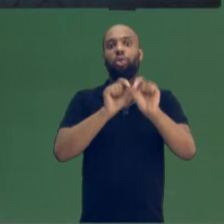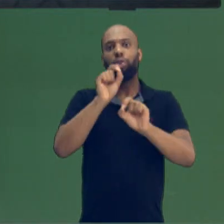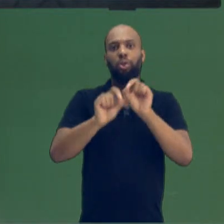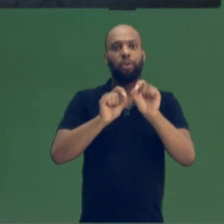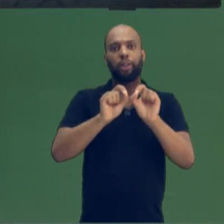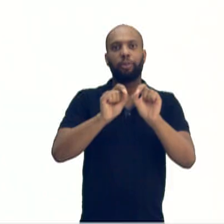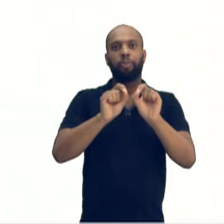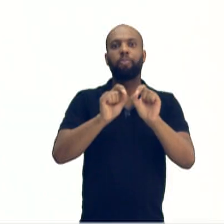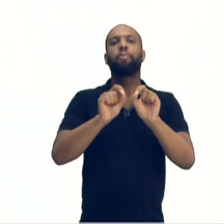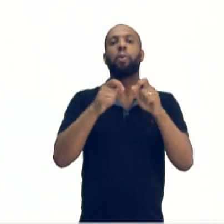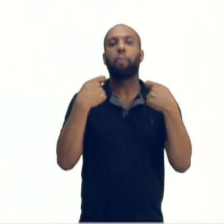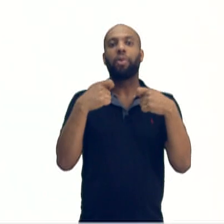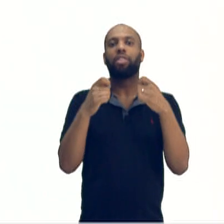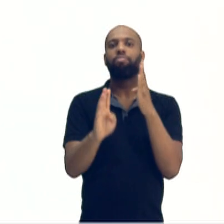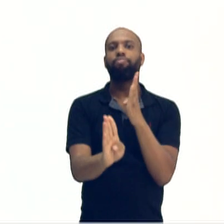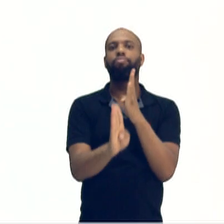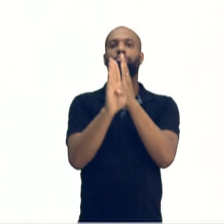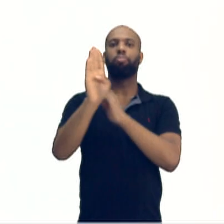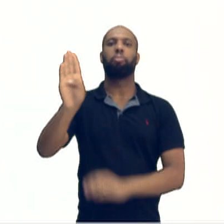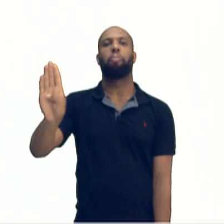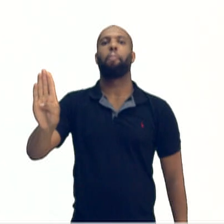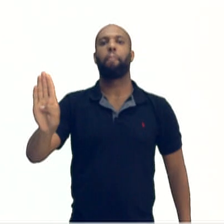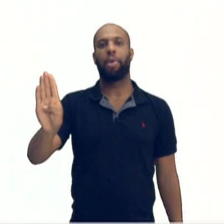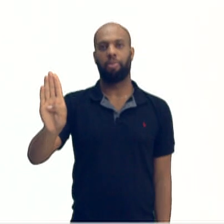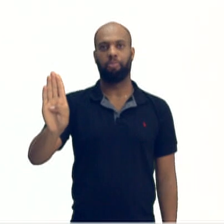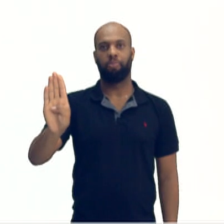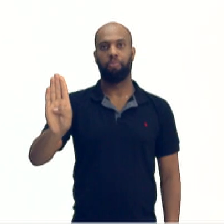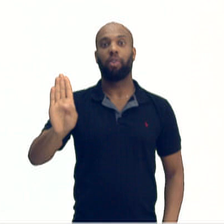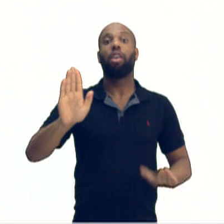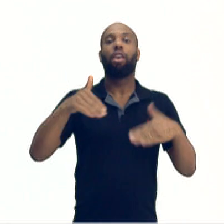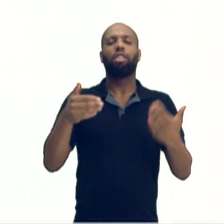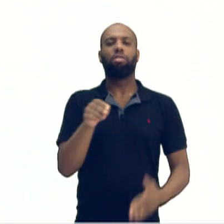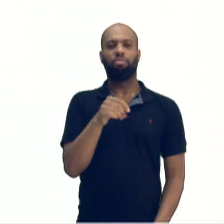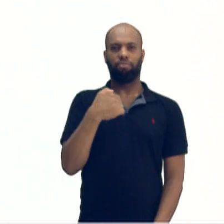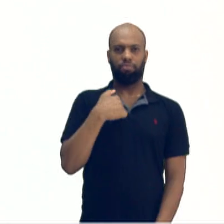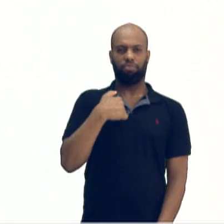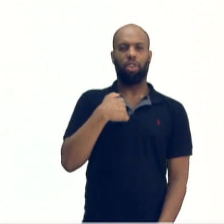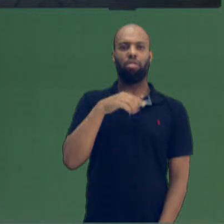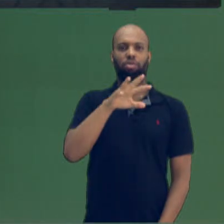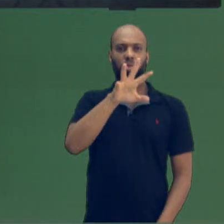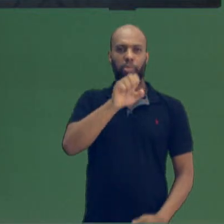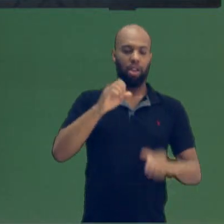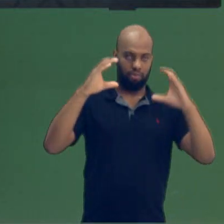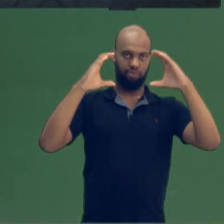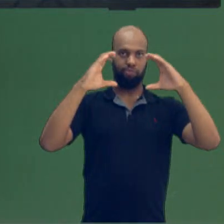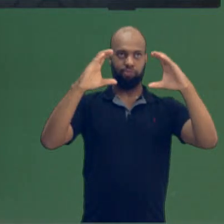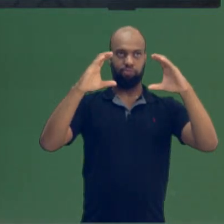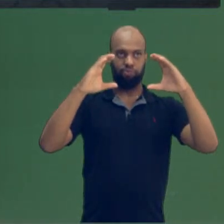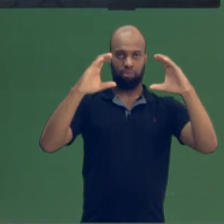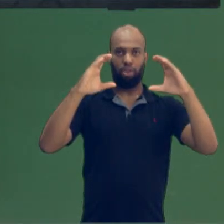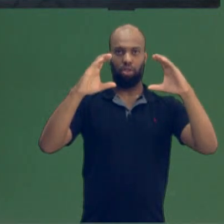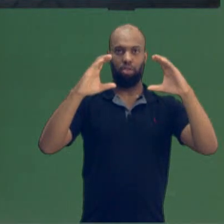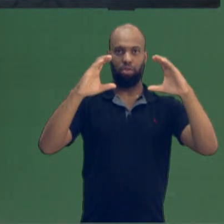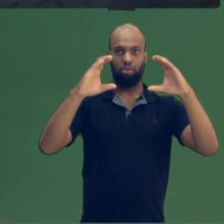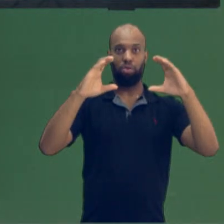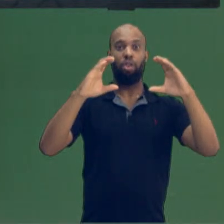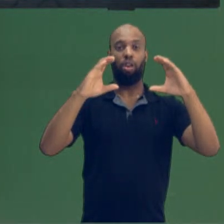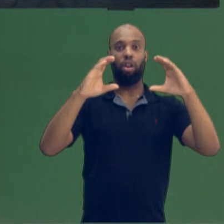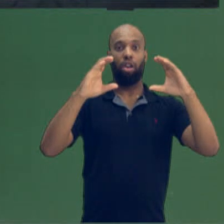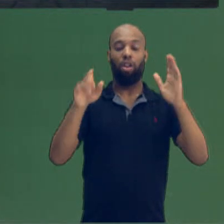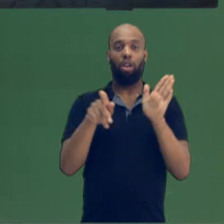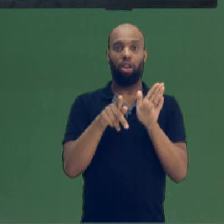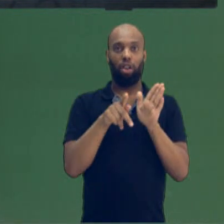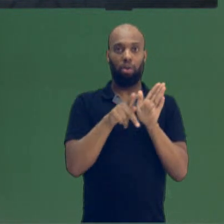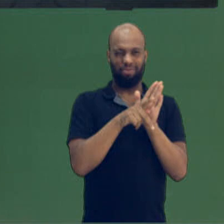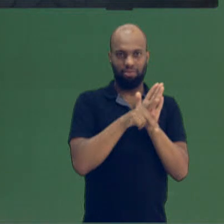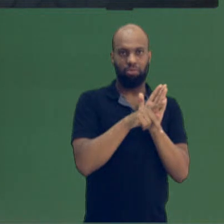quanto vale o termo constante, tá? A professora vai pegar aqui a função que o x é a